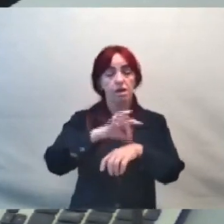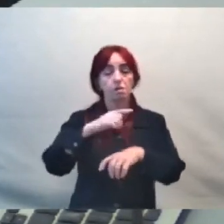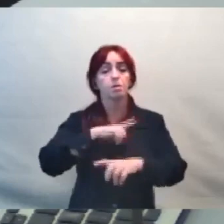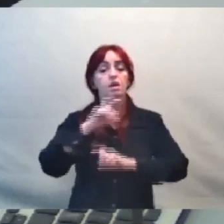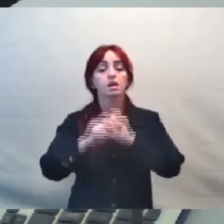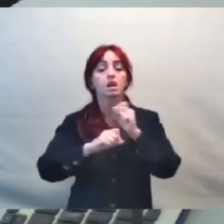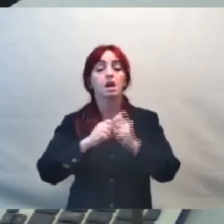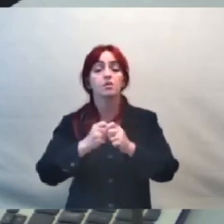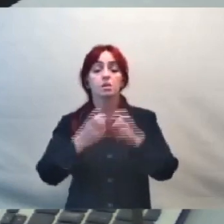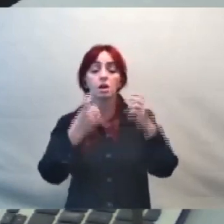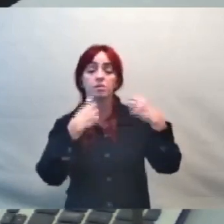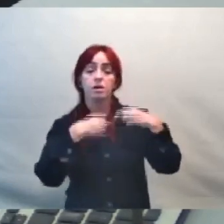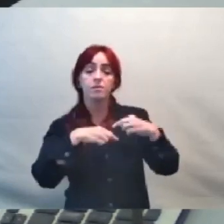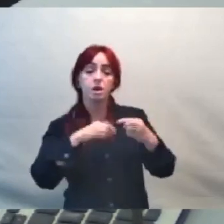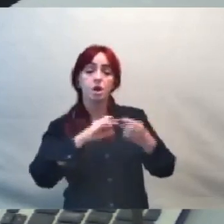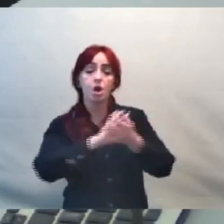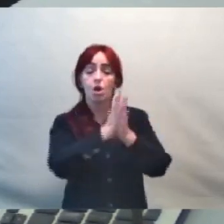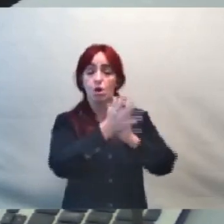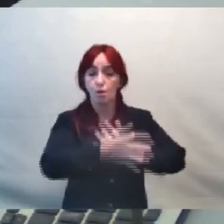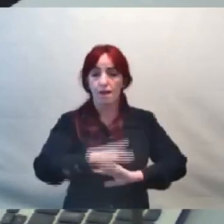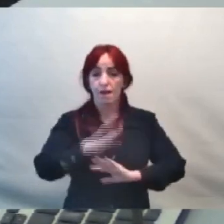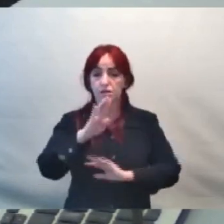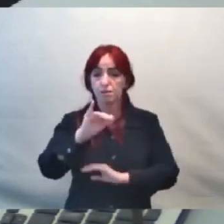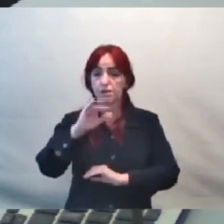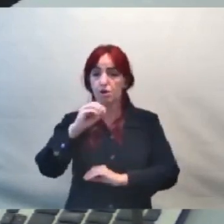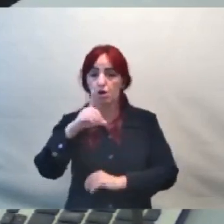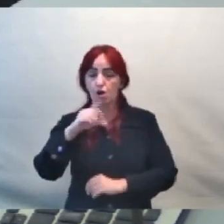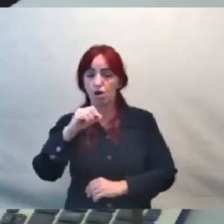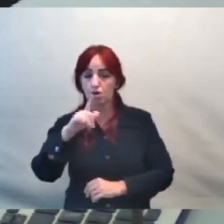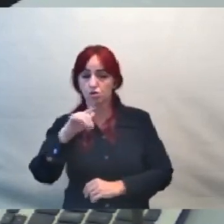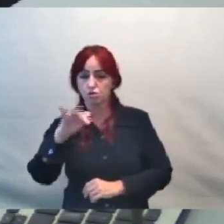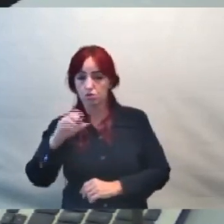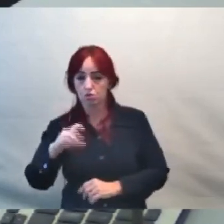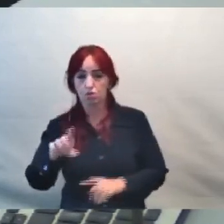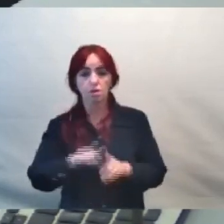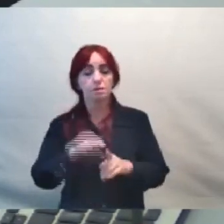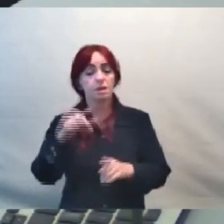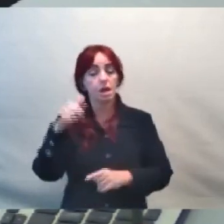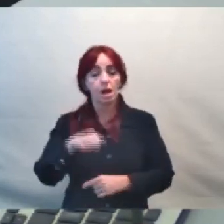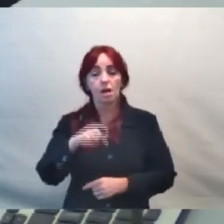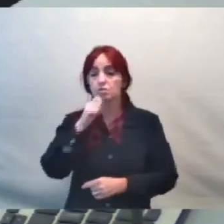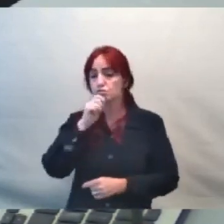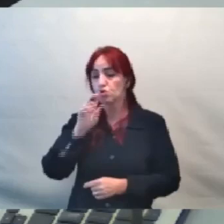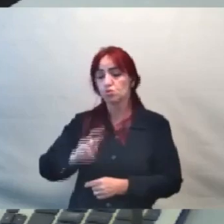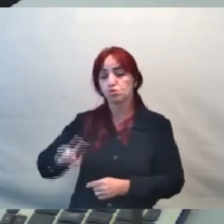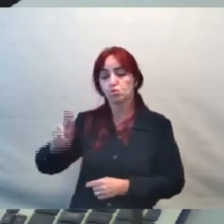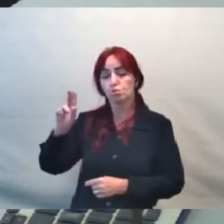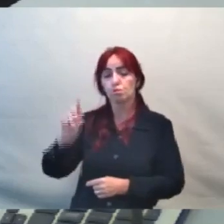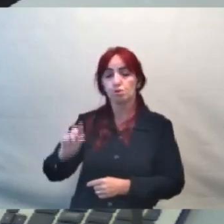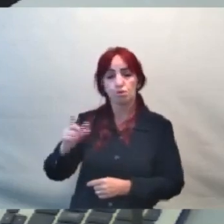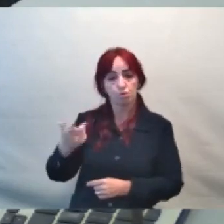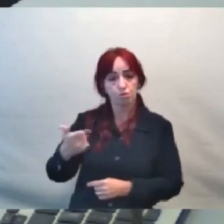também, e notei que aqui a gente usou, e ainda assim a gente está com grandes problemas, né?